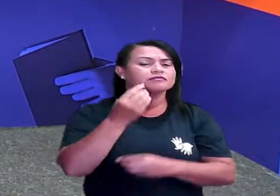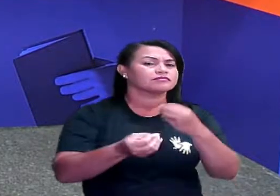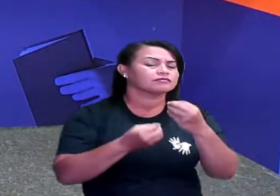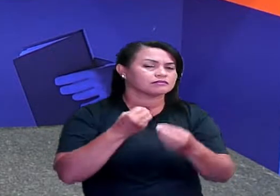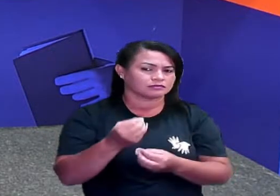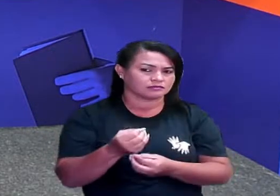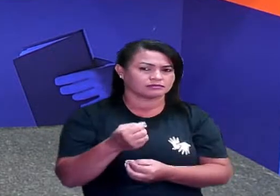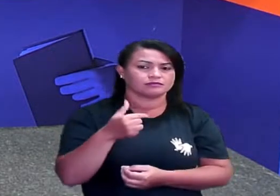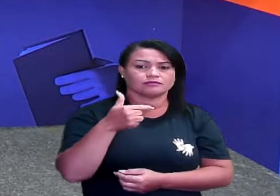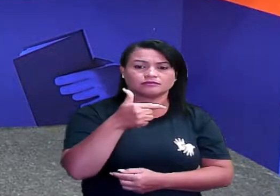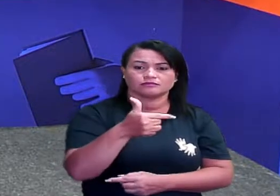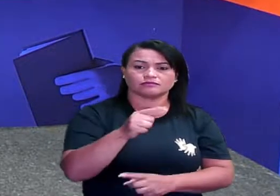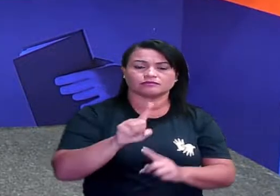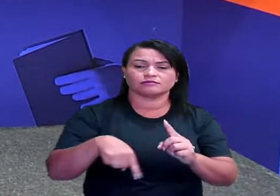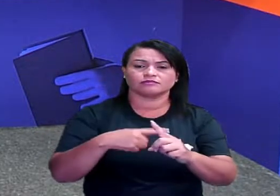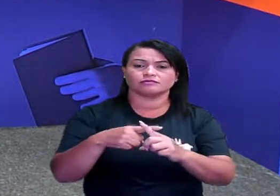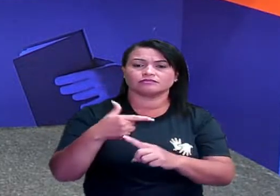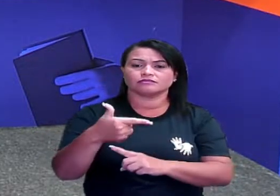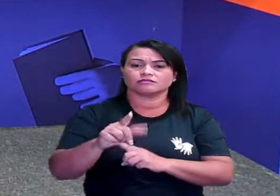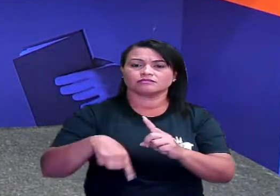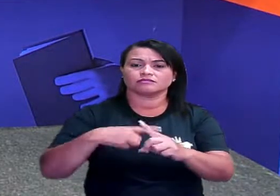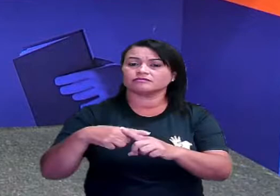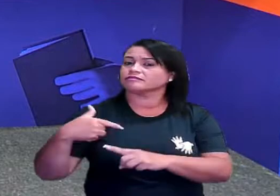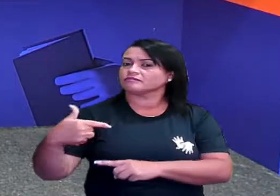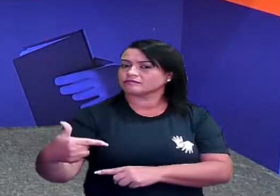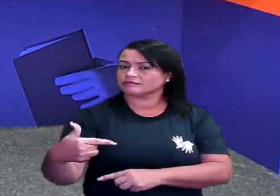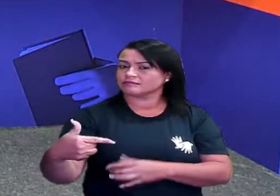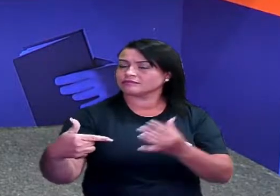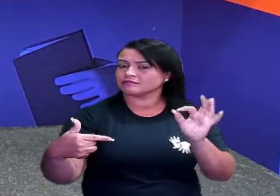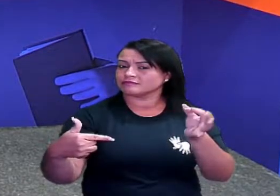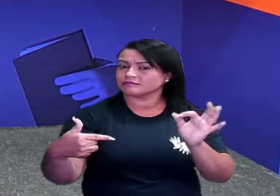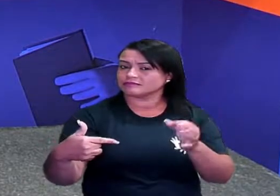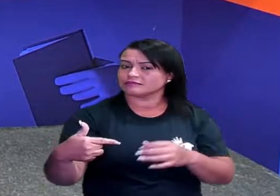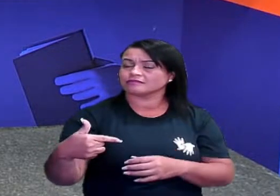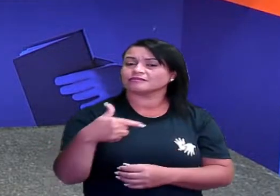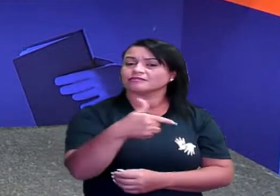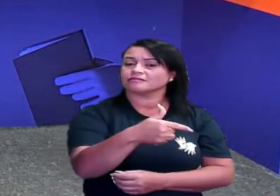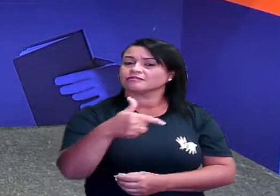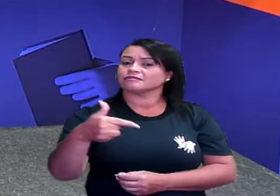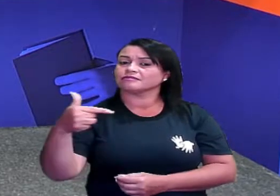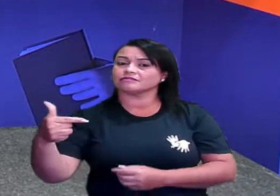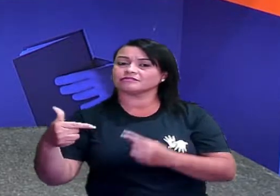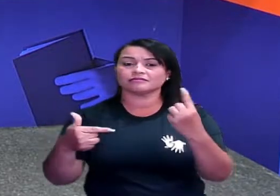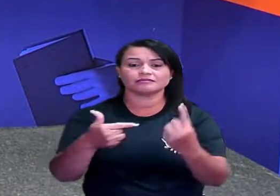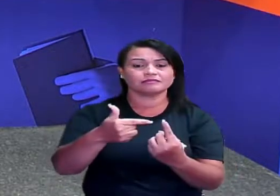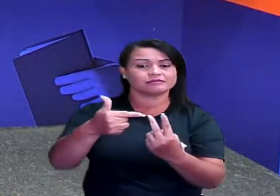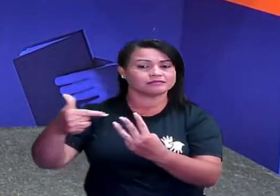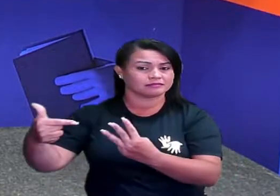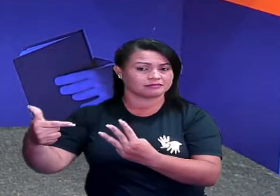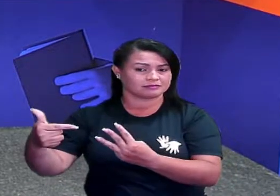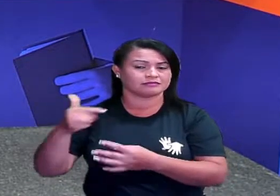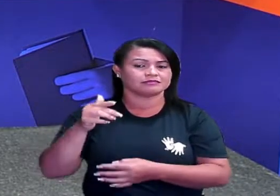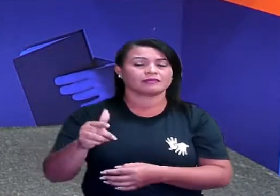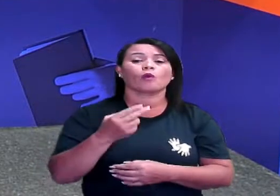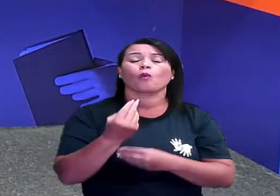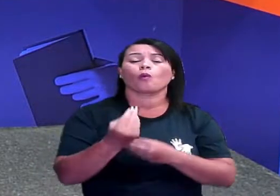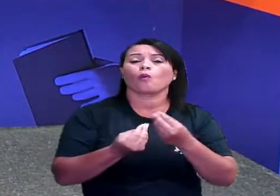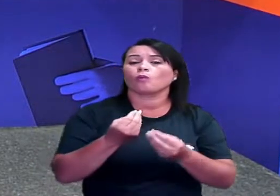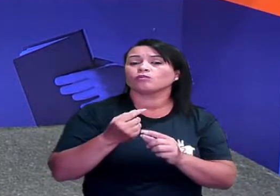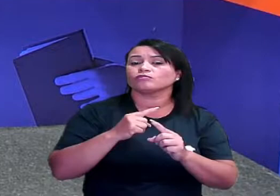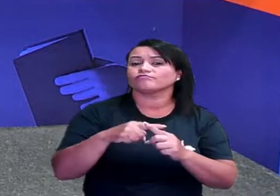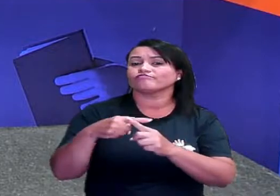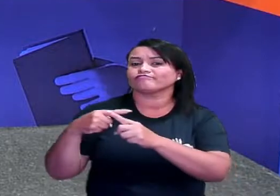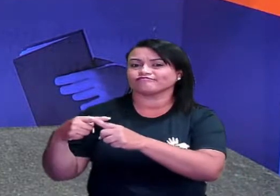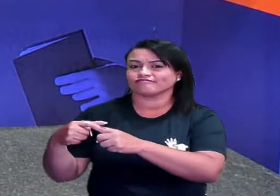Vai repetir 2, 2 e 2, tá certo? 2, 3 vezes. Isso o quê? Usando a